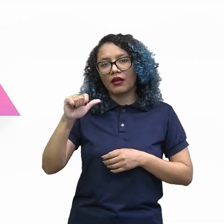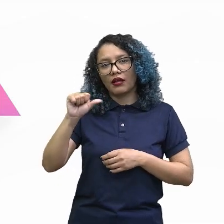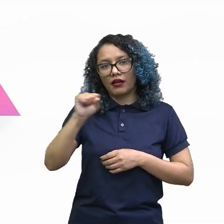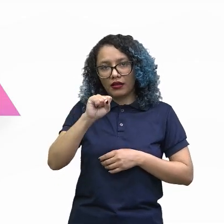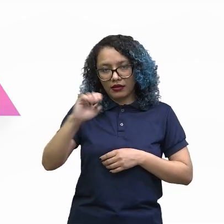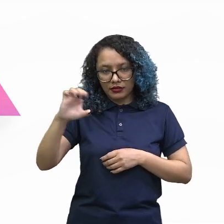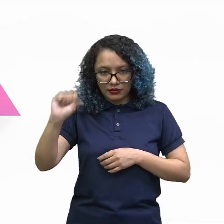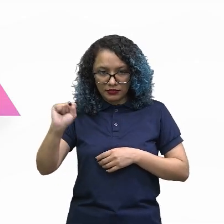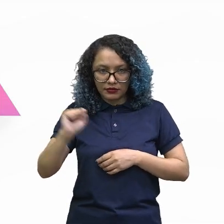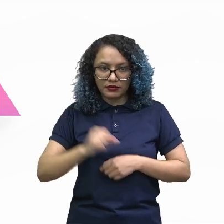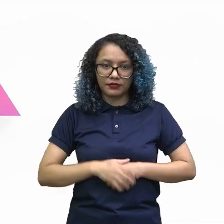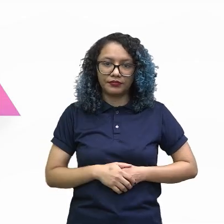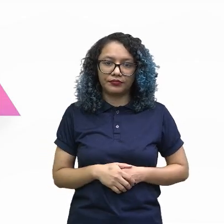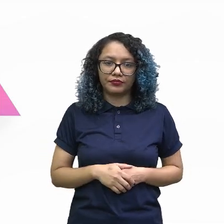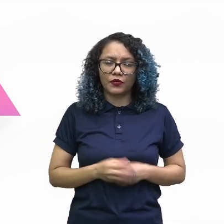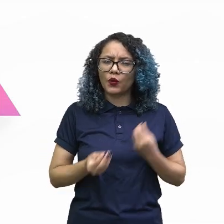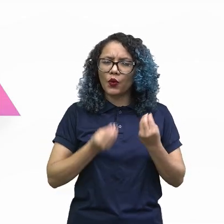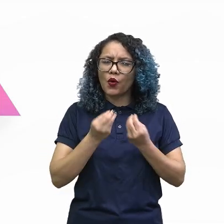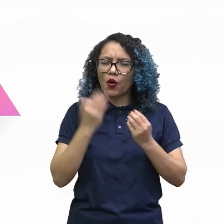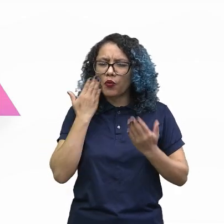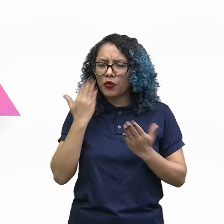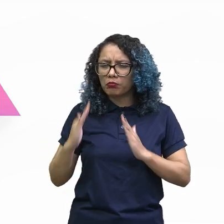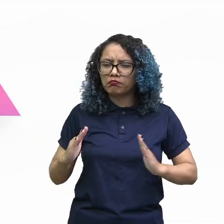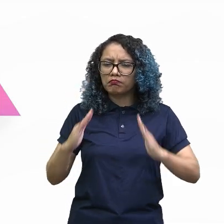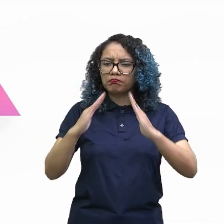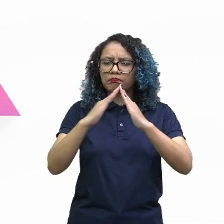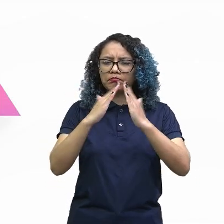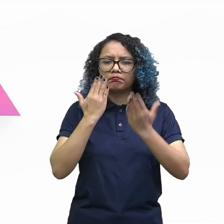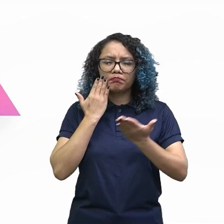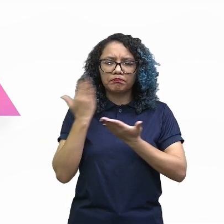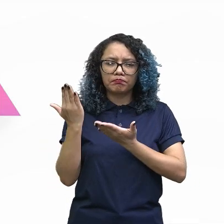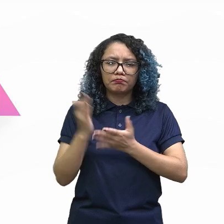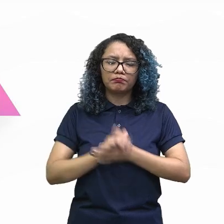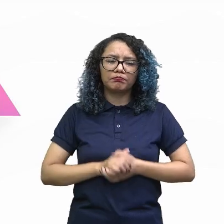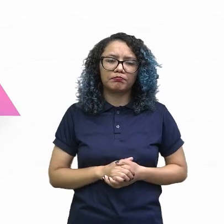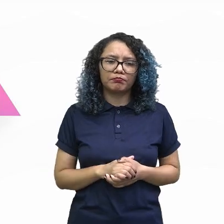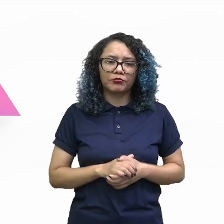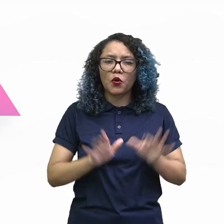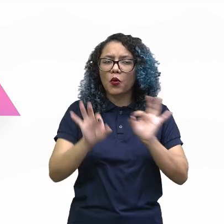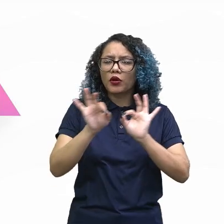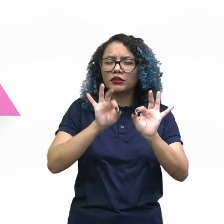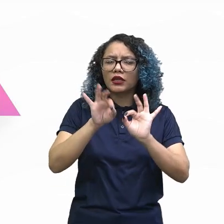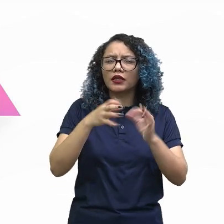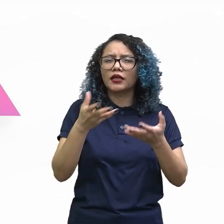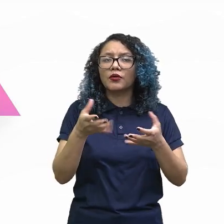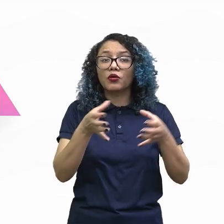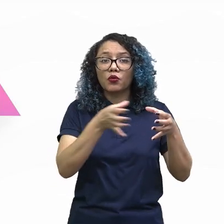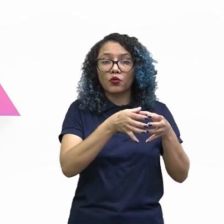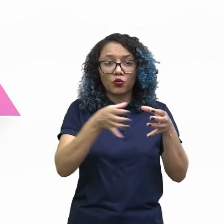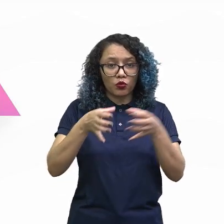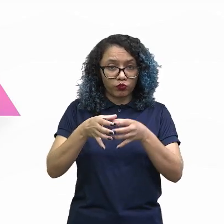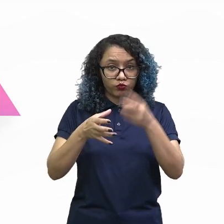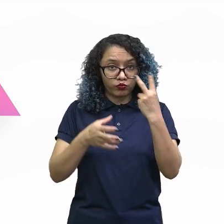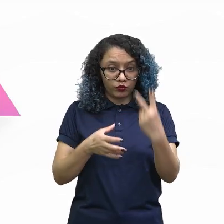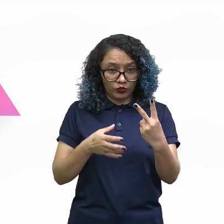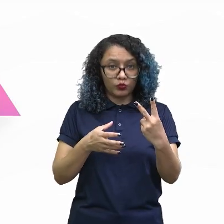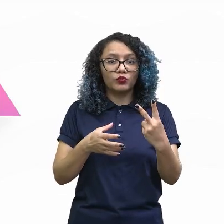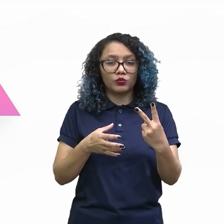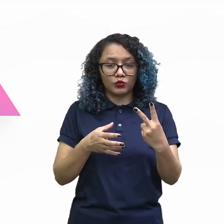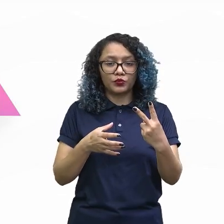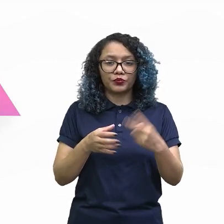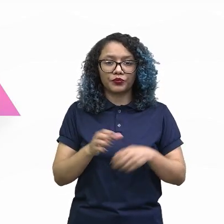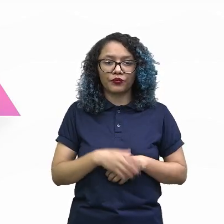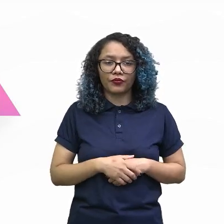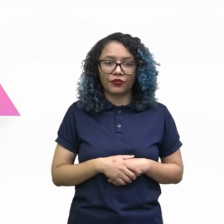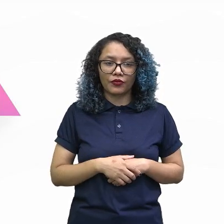classes. A sociedade de classes, ela está dividida, né, em duas grandes classes. A